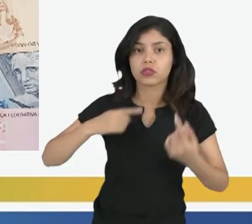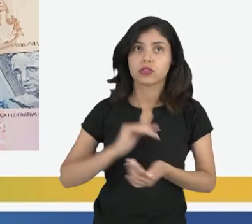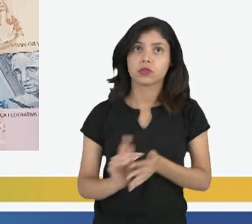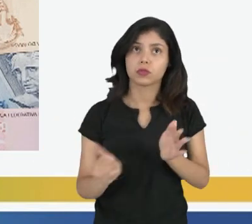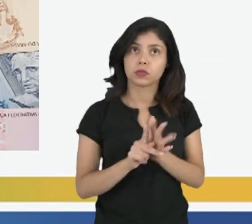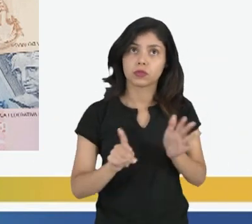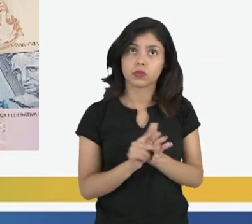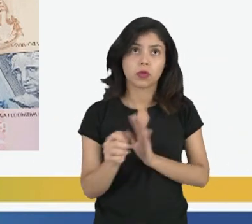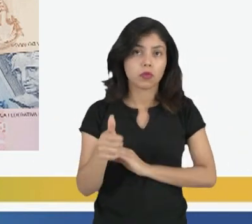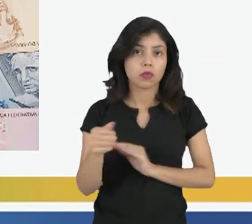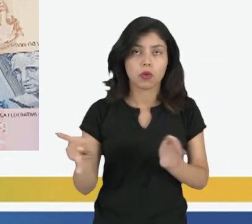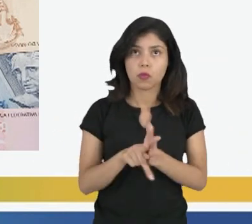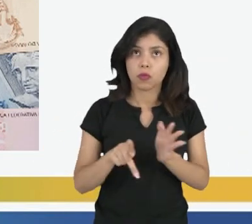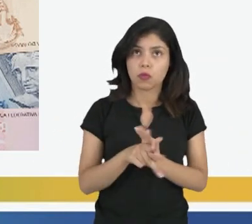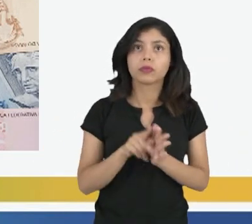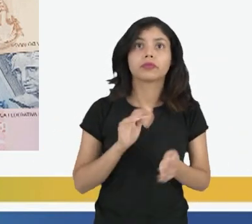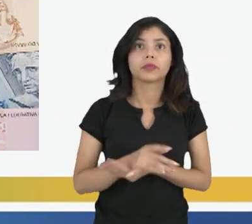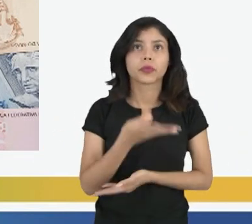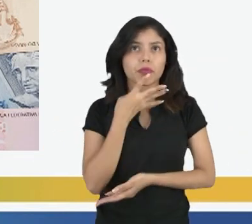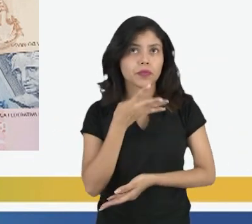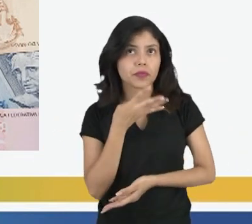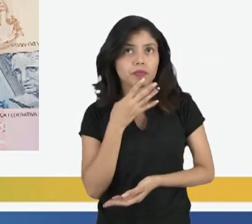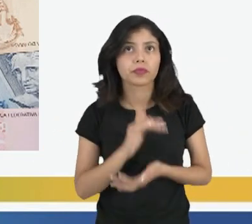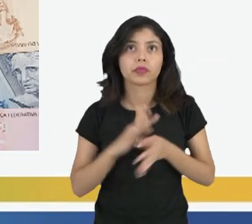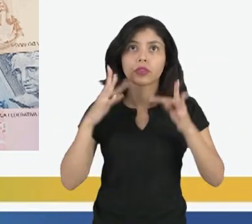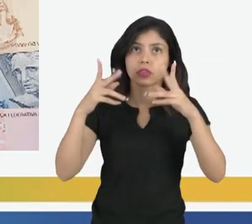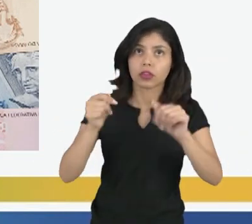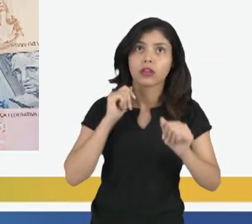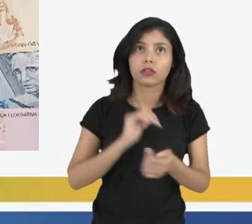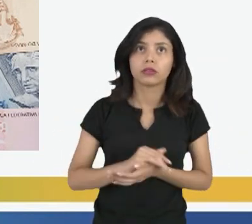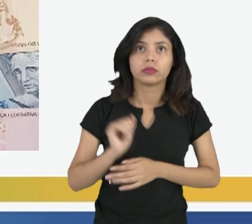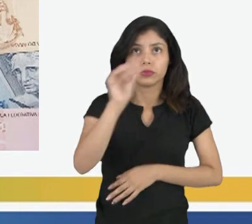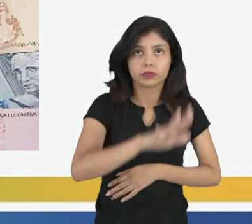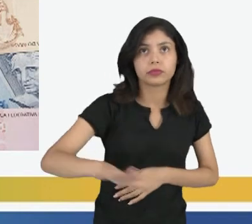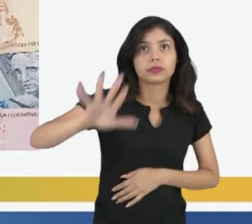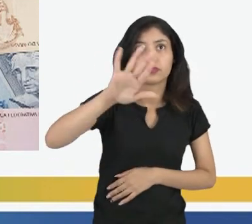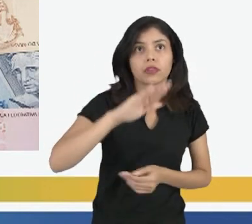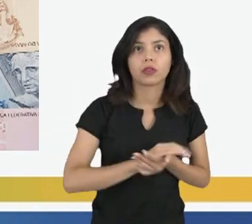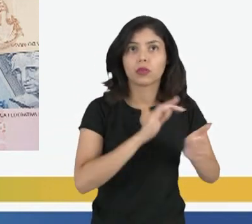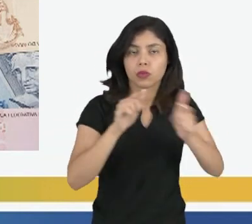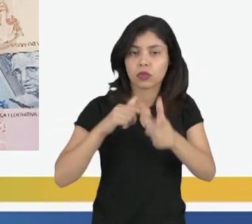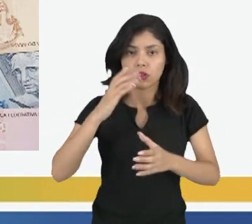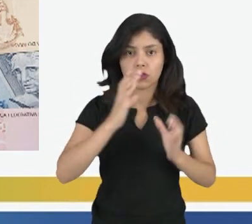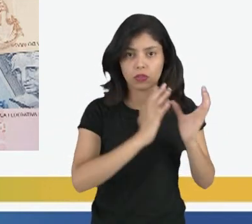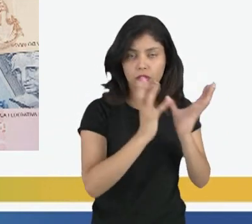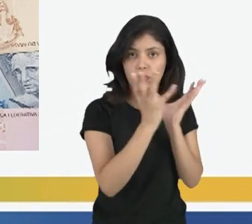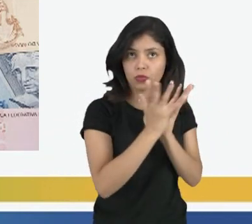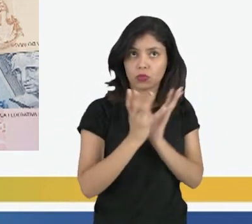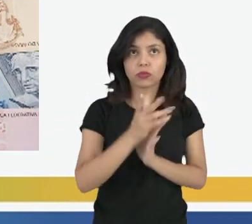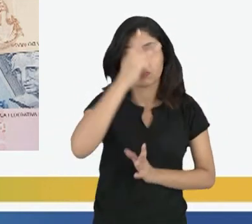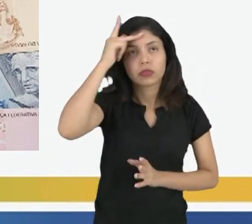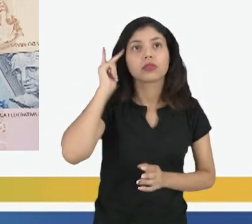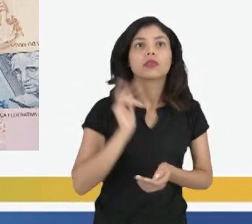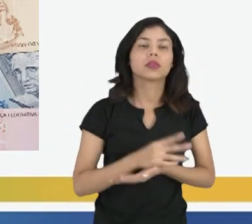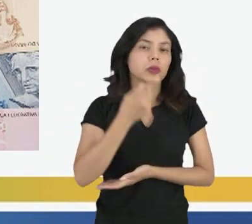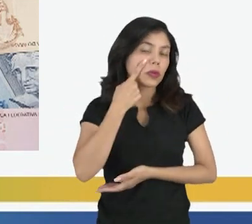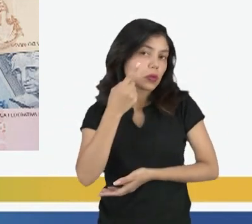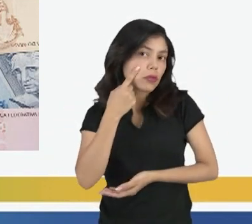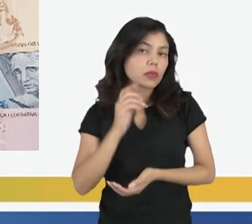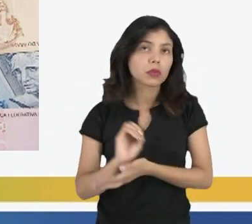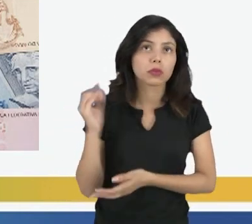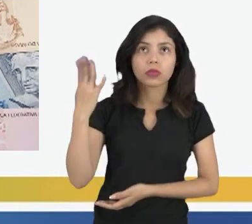que tem moeda própria reconhecimento Internacional e em geral habitado por uma comunidade com história própria Então se a gente